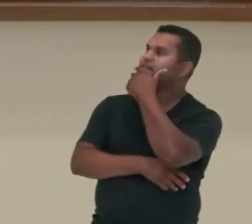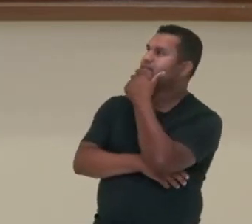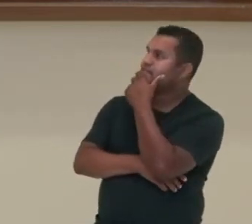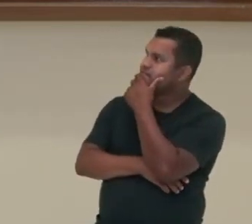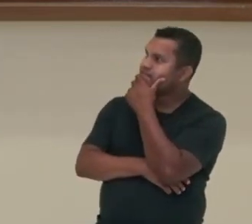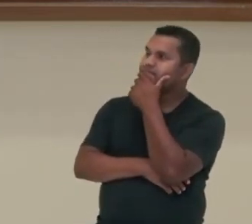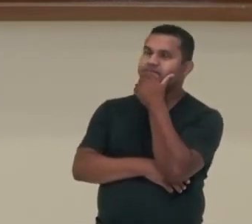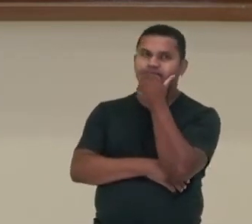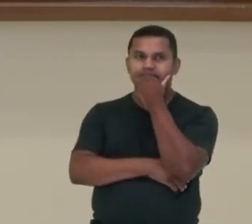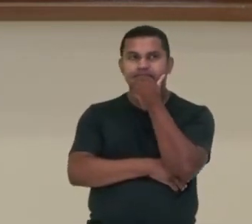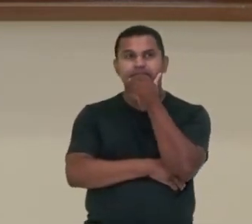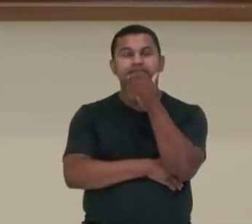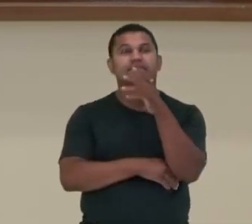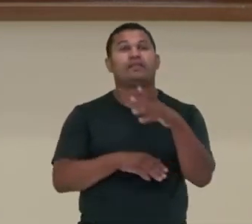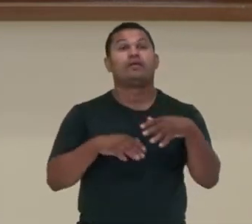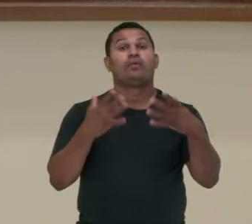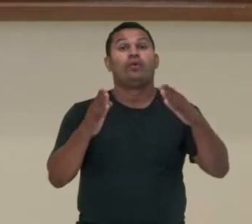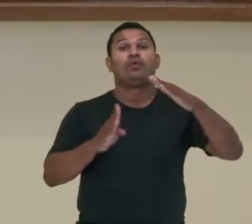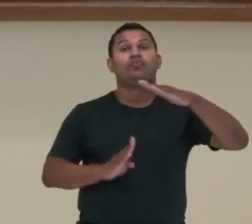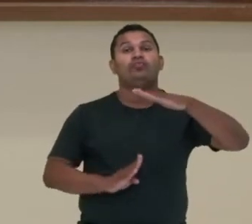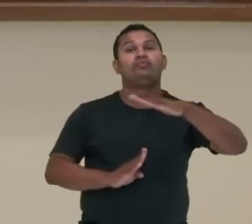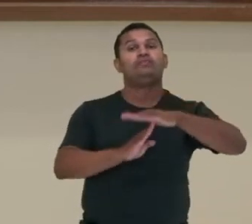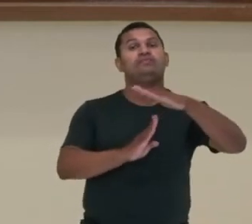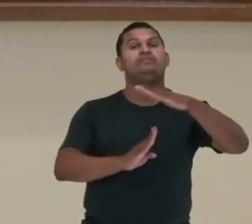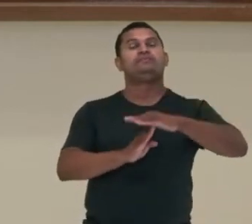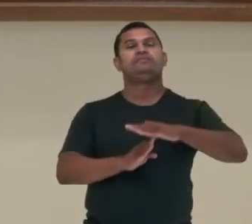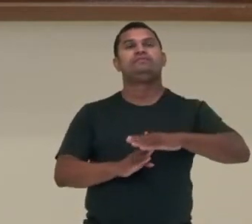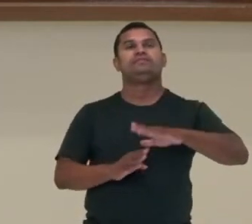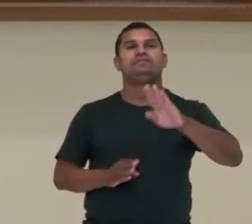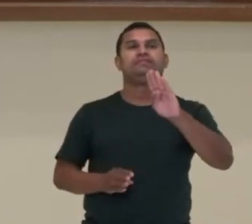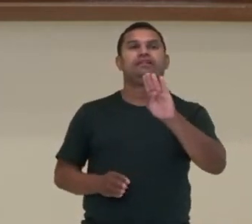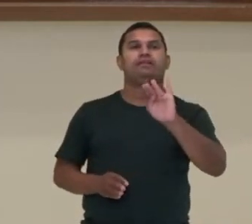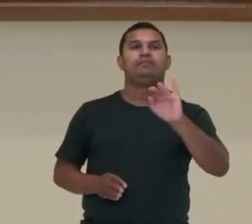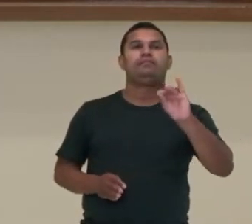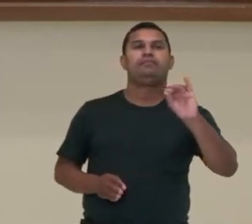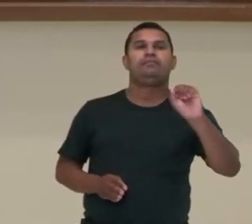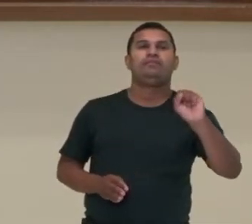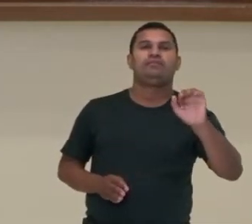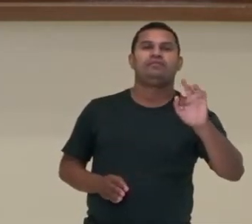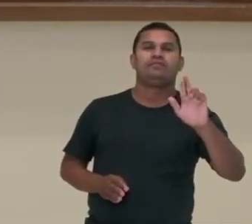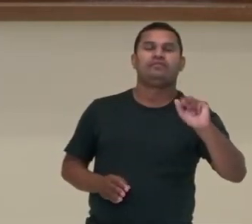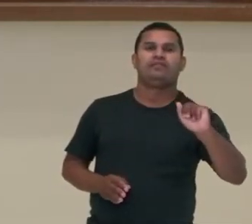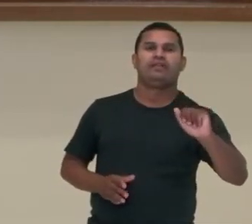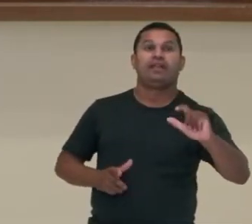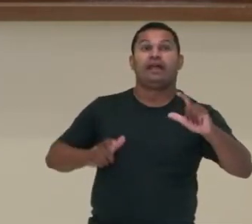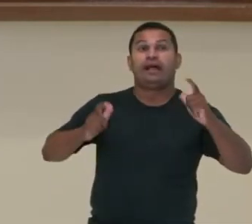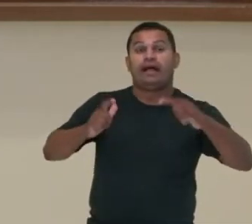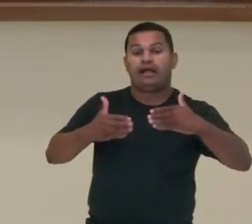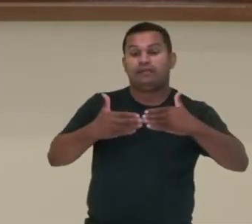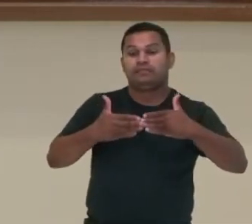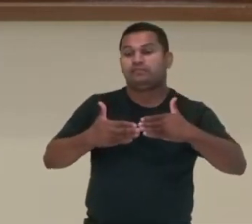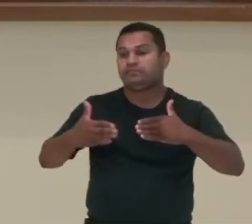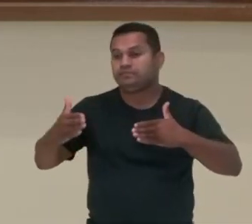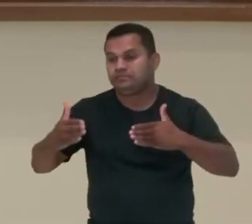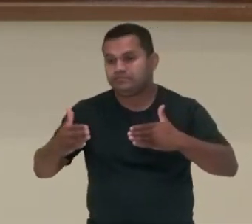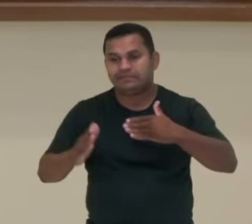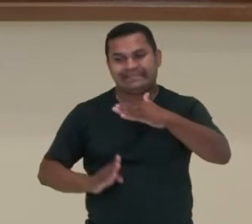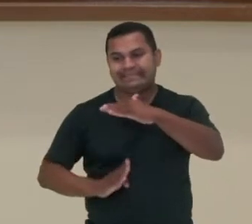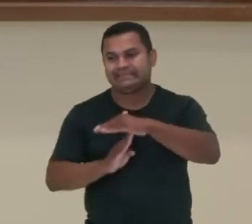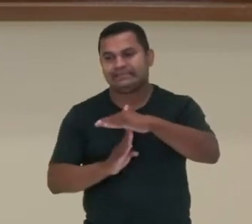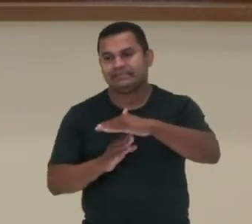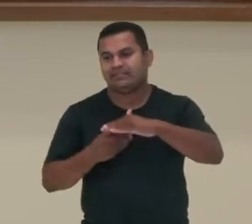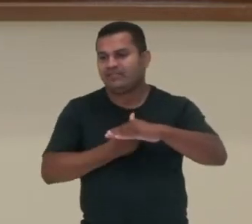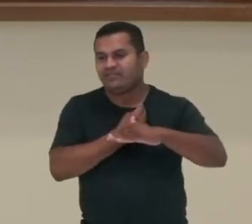imagem aqui, quais são os limites da biosfera? Ou seja, a partir de onde você acha que não há mais